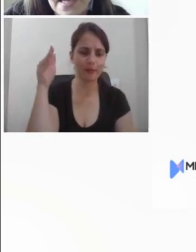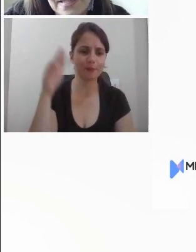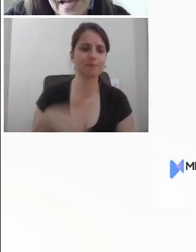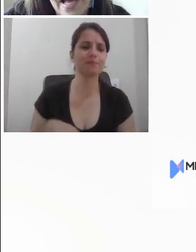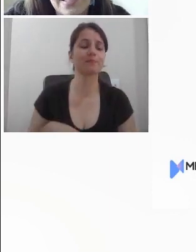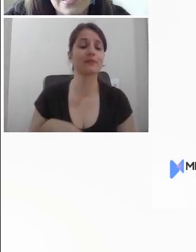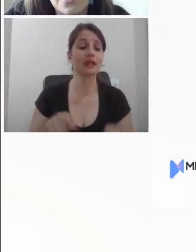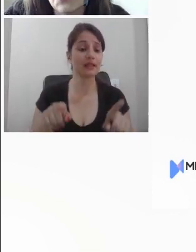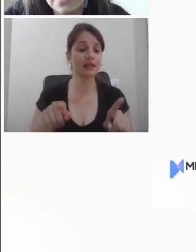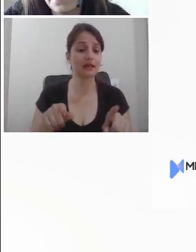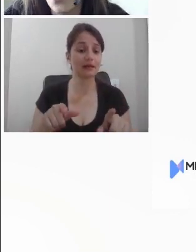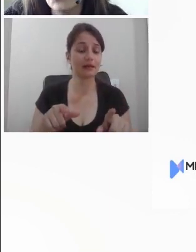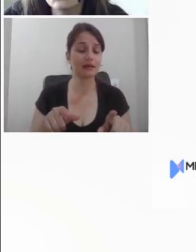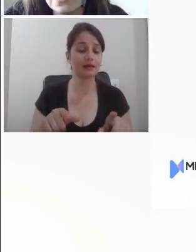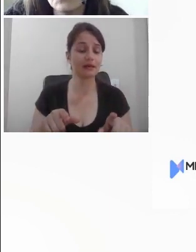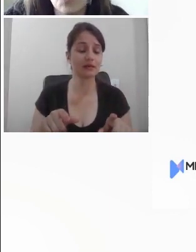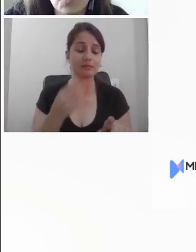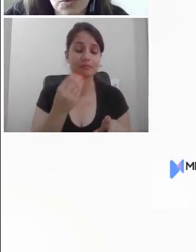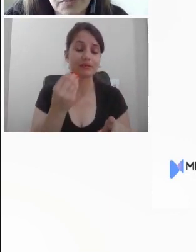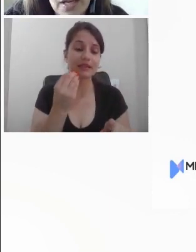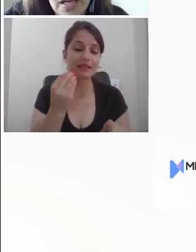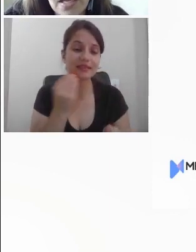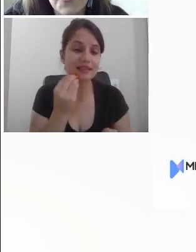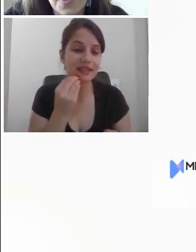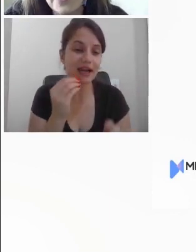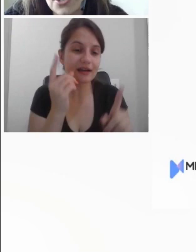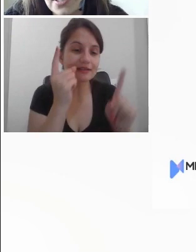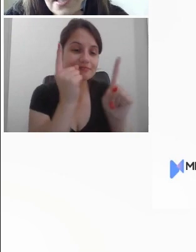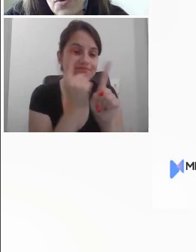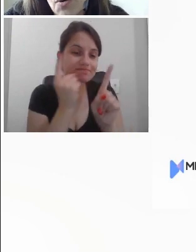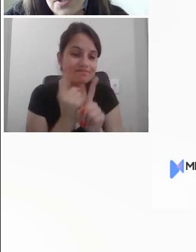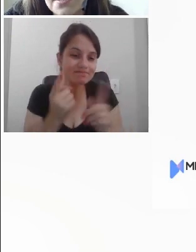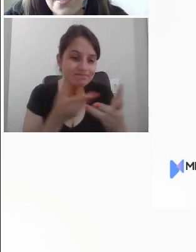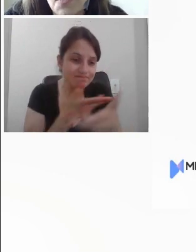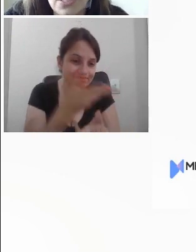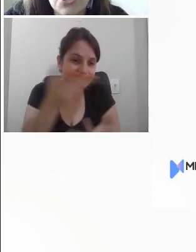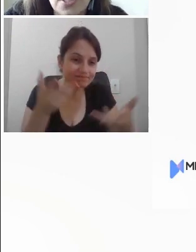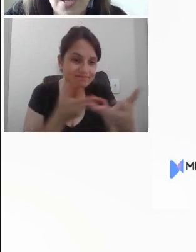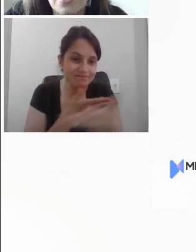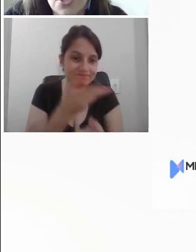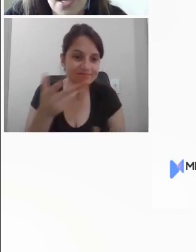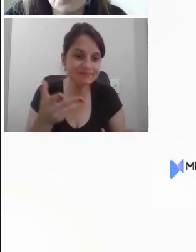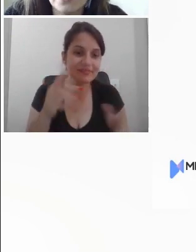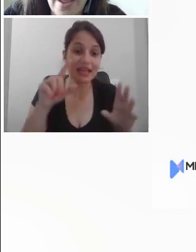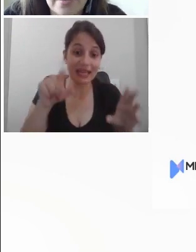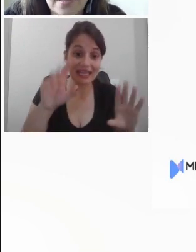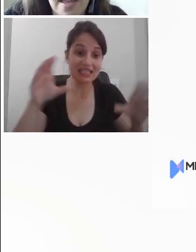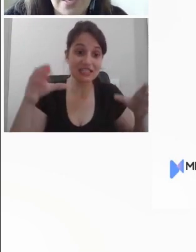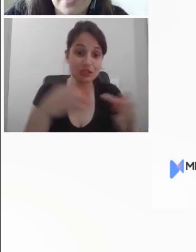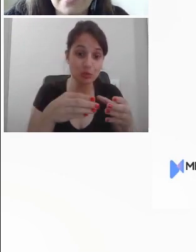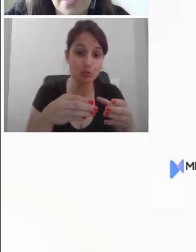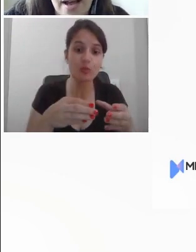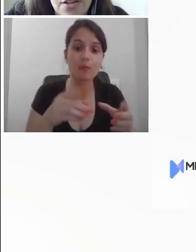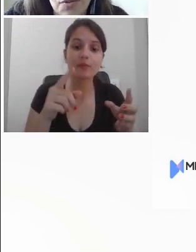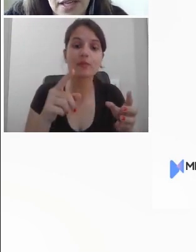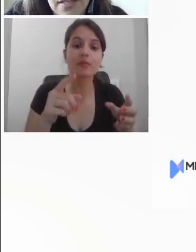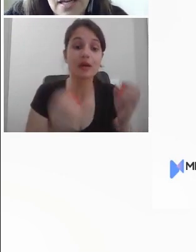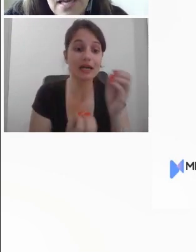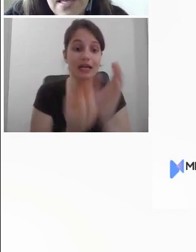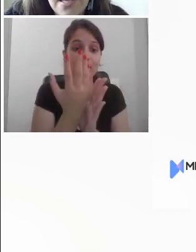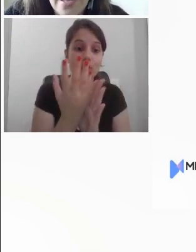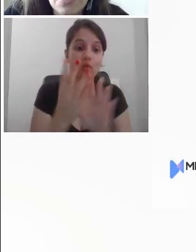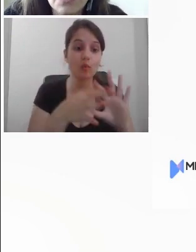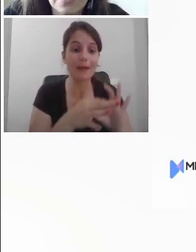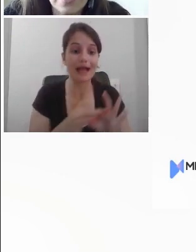também para tentar encontrar pontos em comum e foi a partir desse encontro que se deu origem a Gio Alliance que é aliança ágil